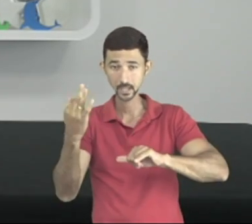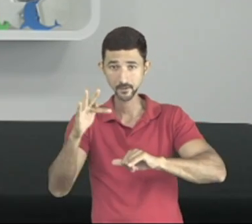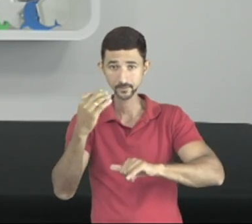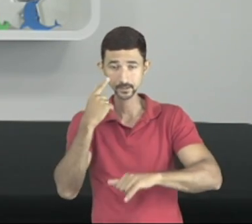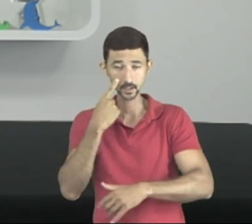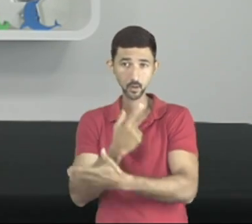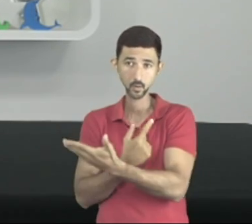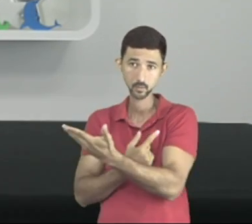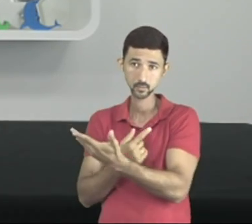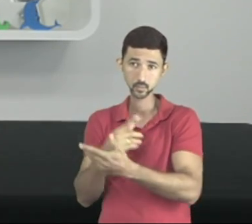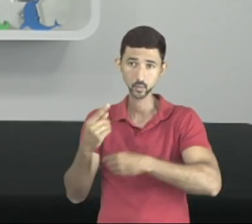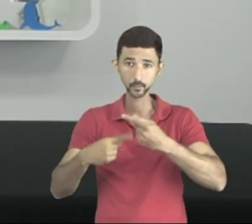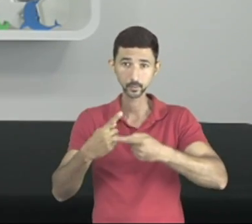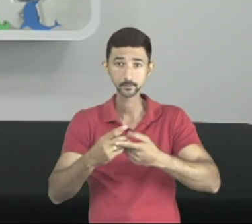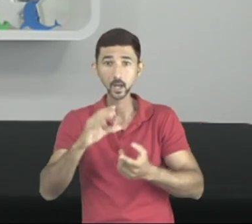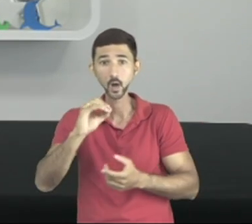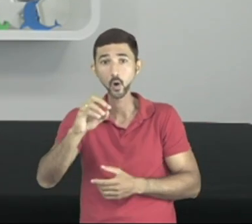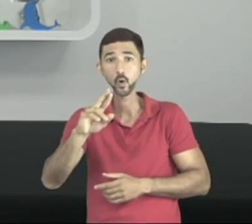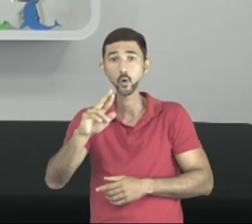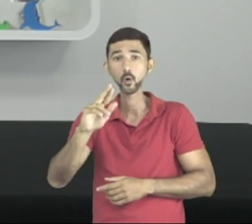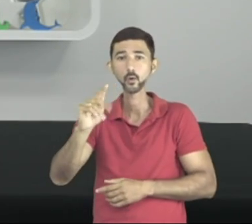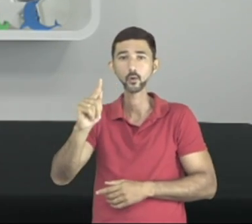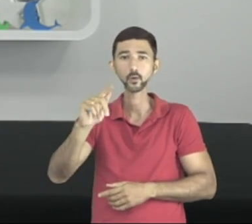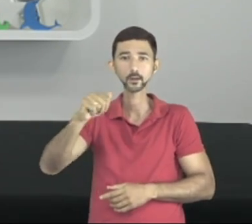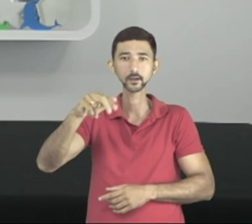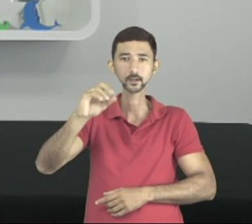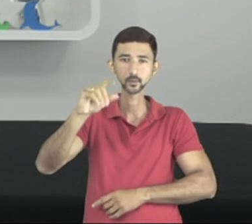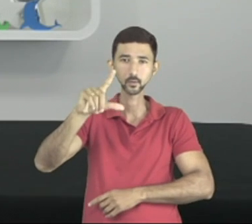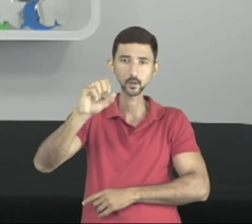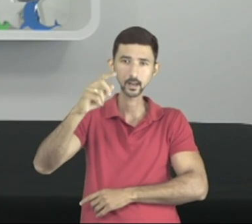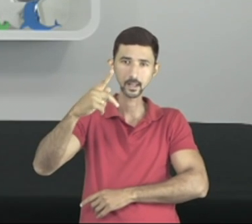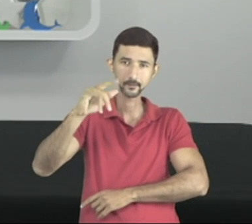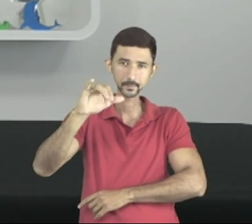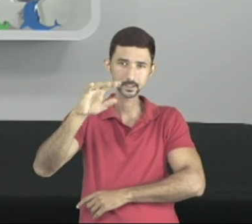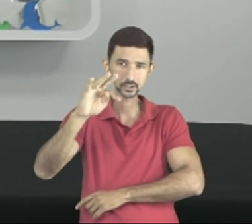no slide já, são as organolépticas.